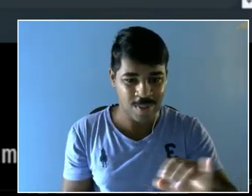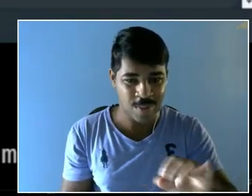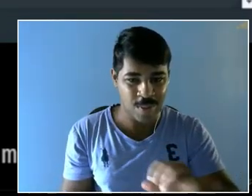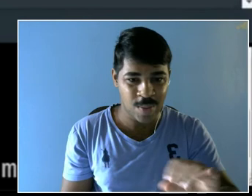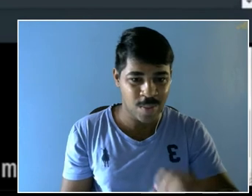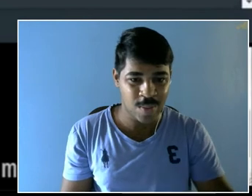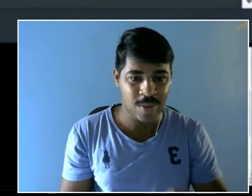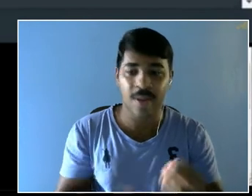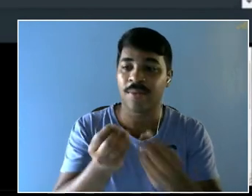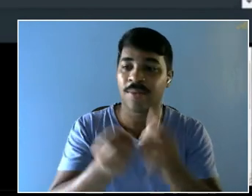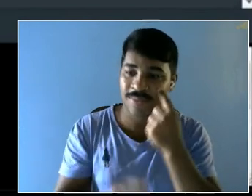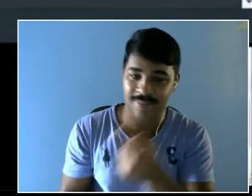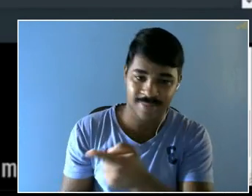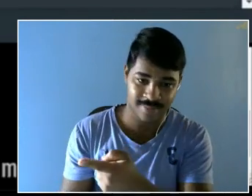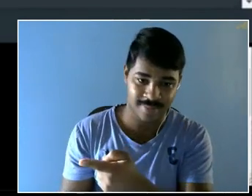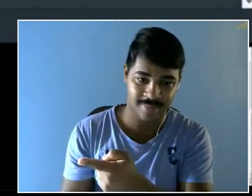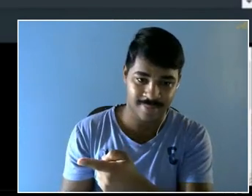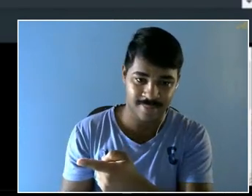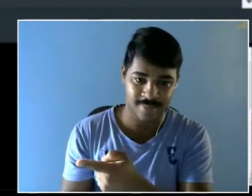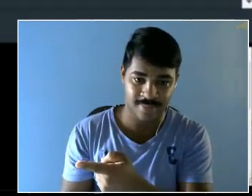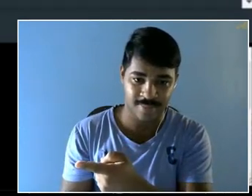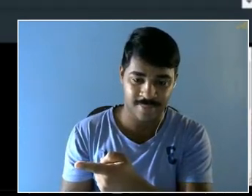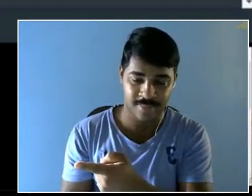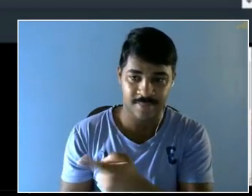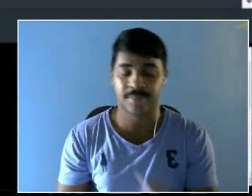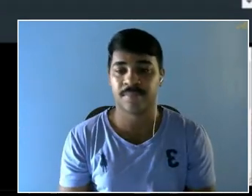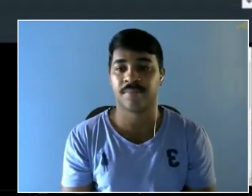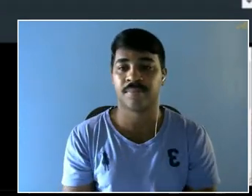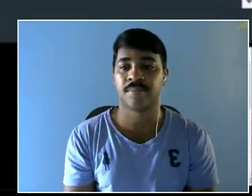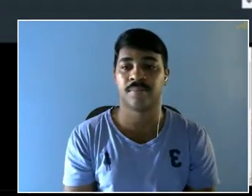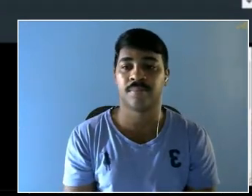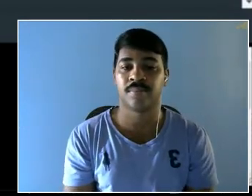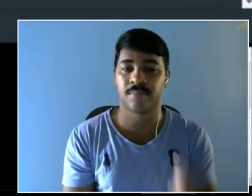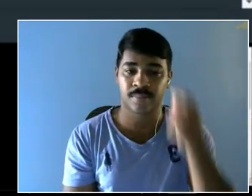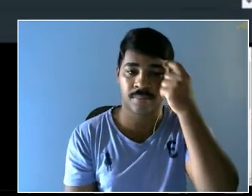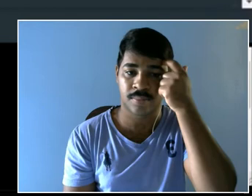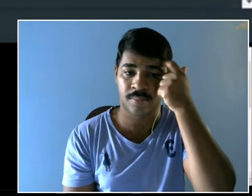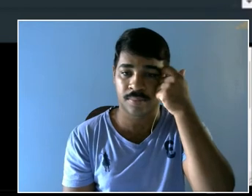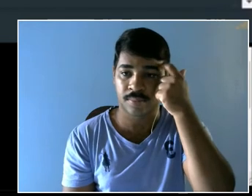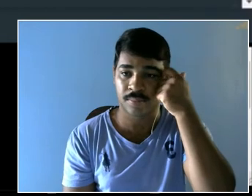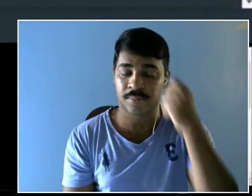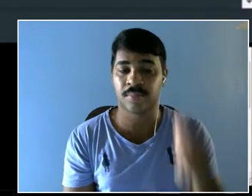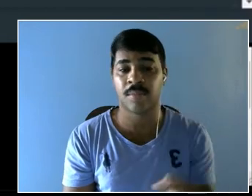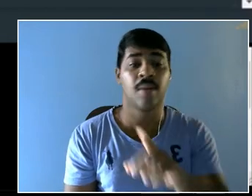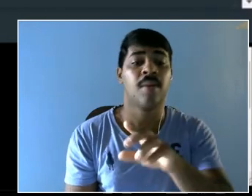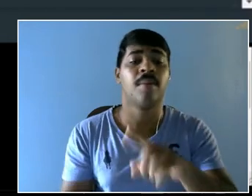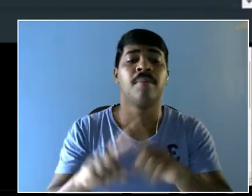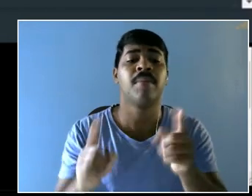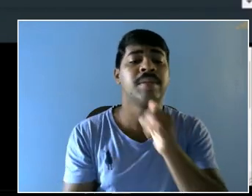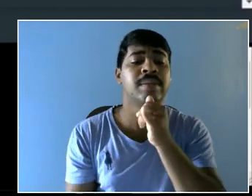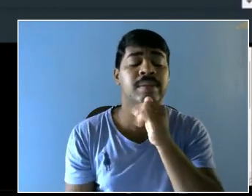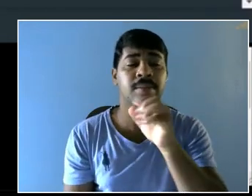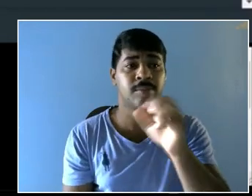Ele diz várias vezes oi. Não é isso? Olha lá. Mas se você quisesse dizer várias vezes oi, sem